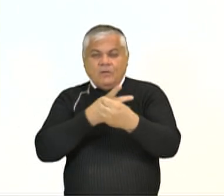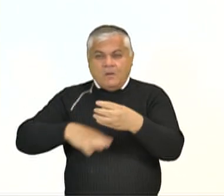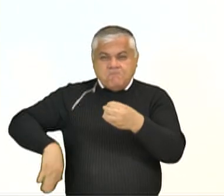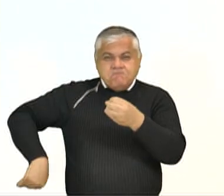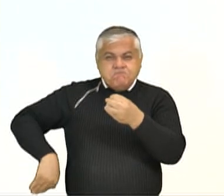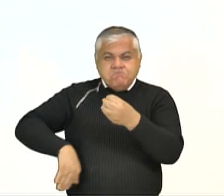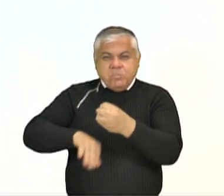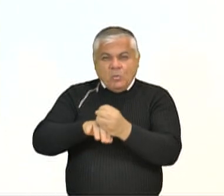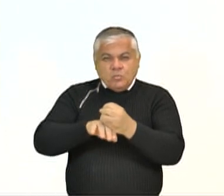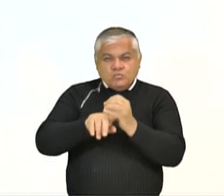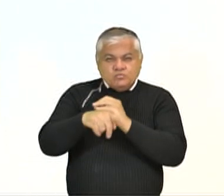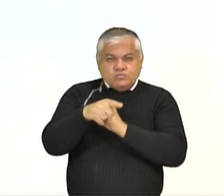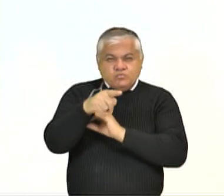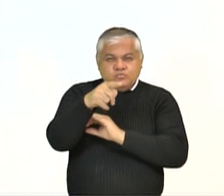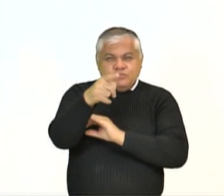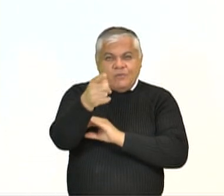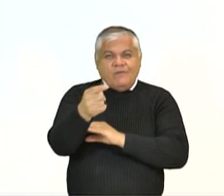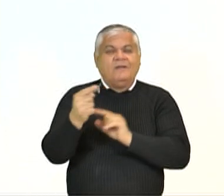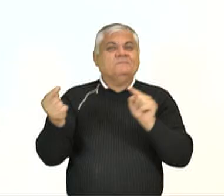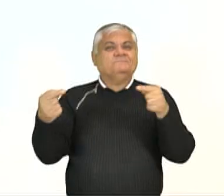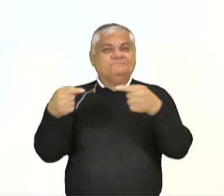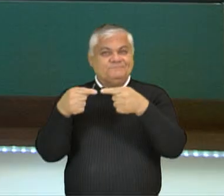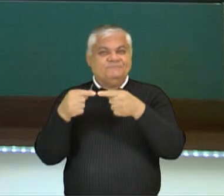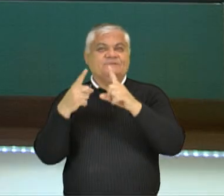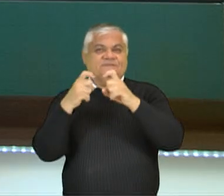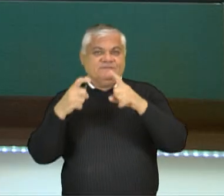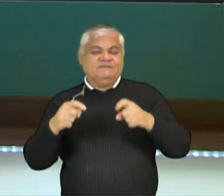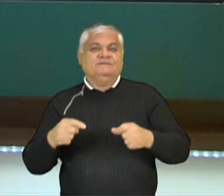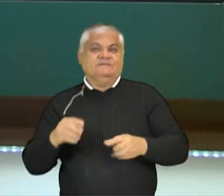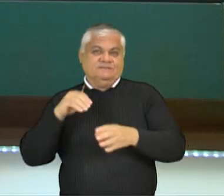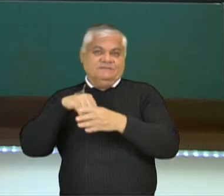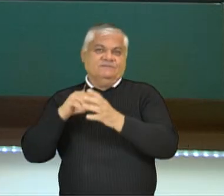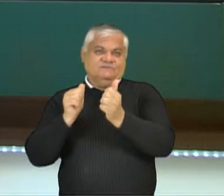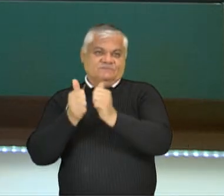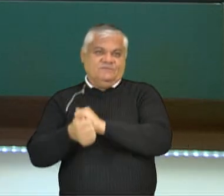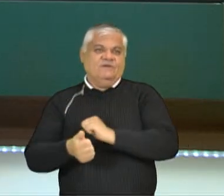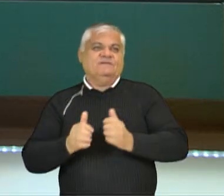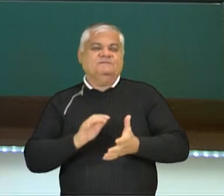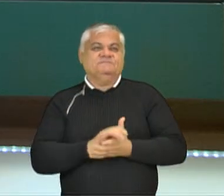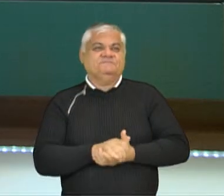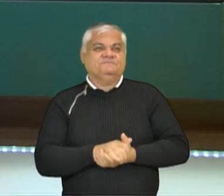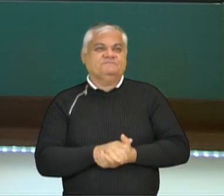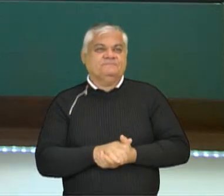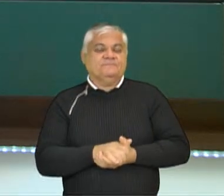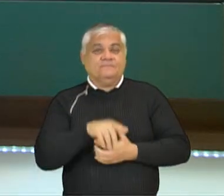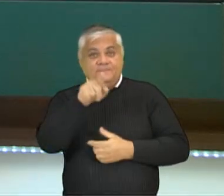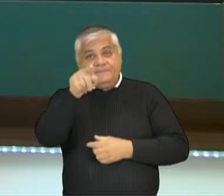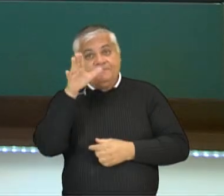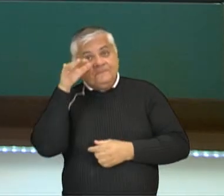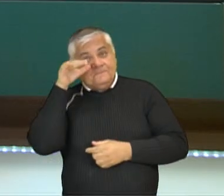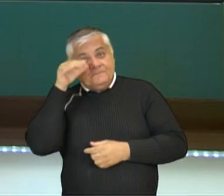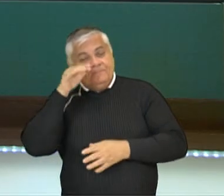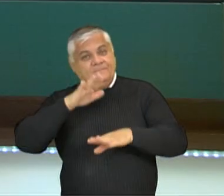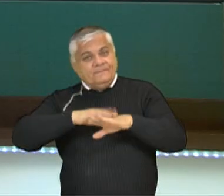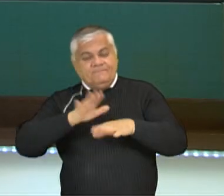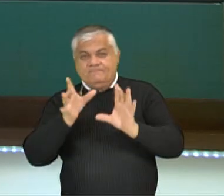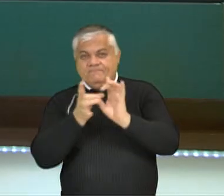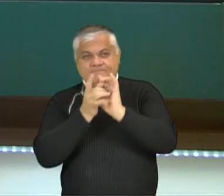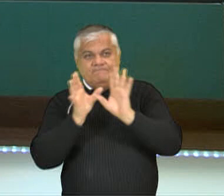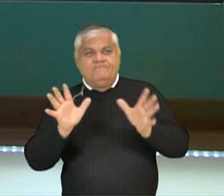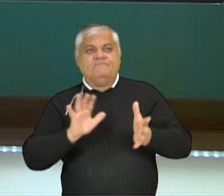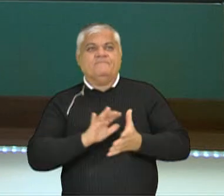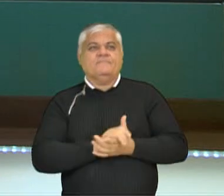ver com a ciência dentro do esporte, tá? Então tá aqui, se quiserem pesquisar, fiquem à